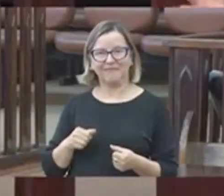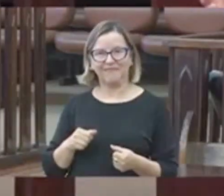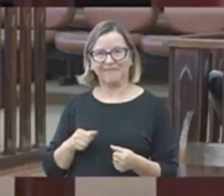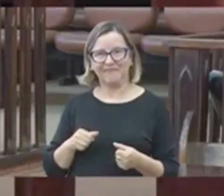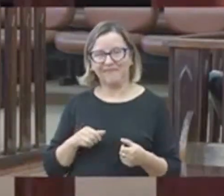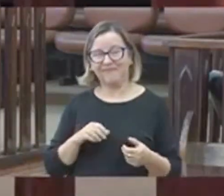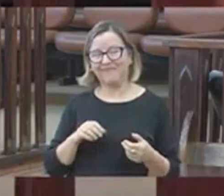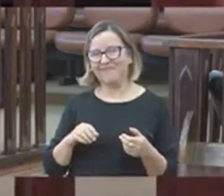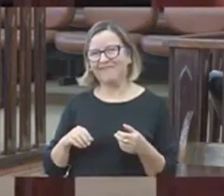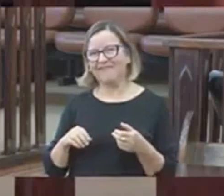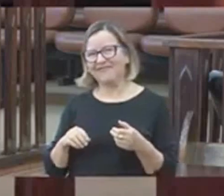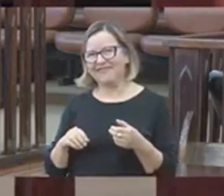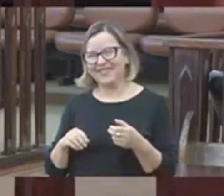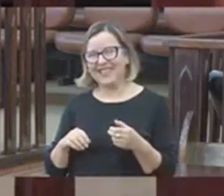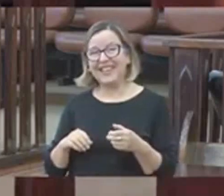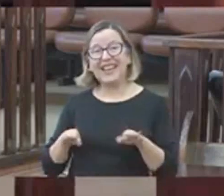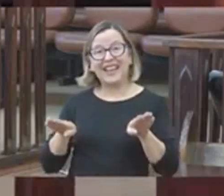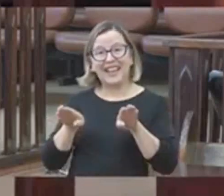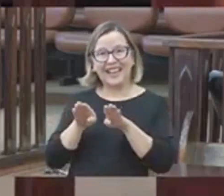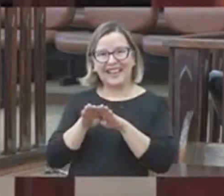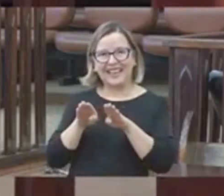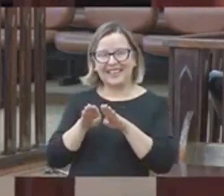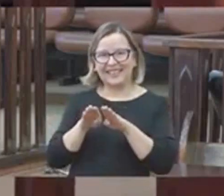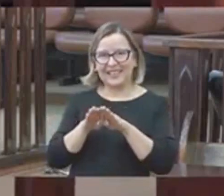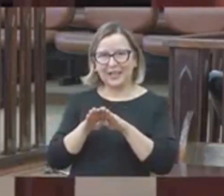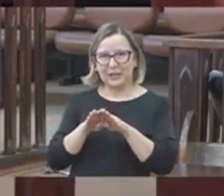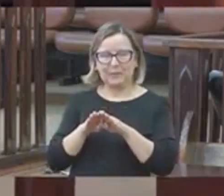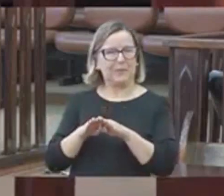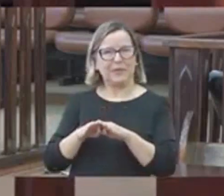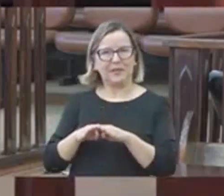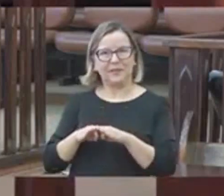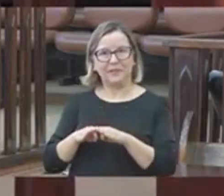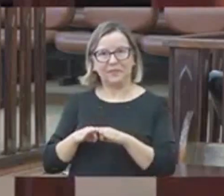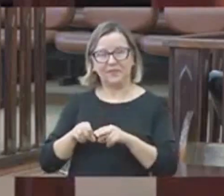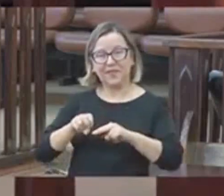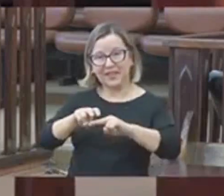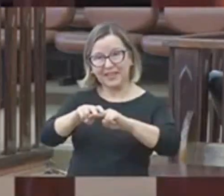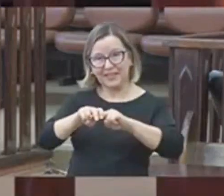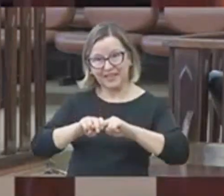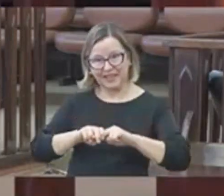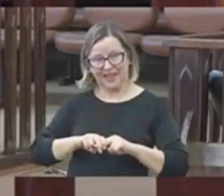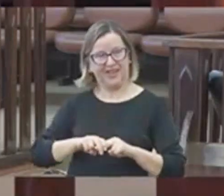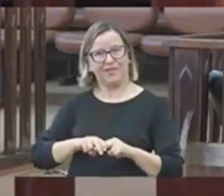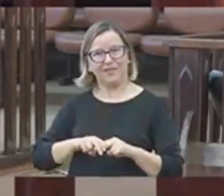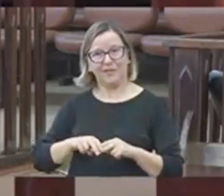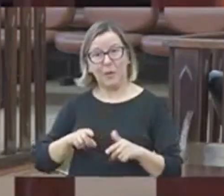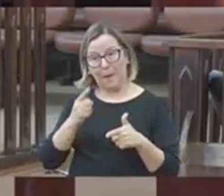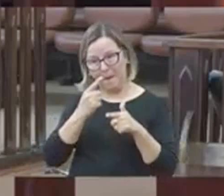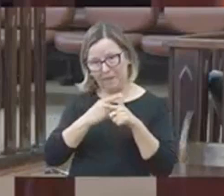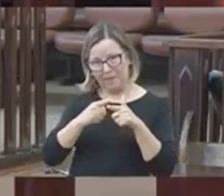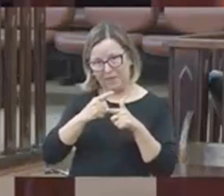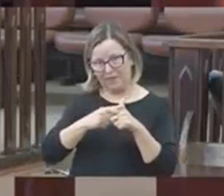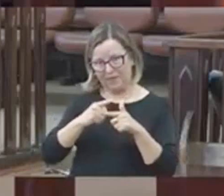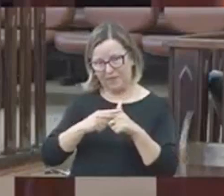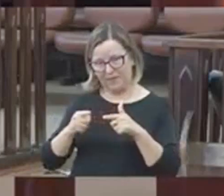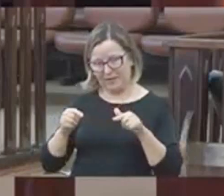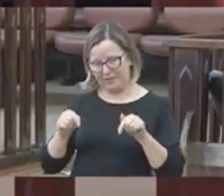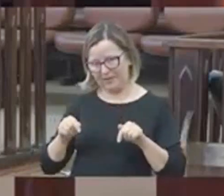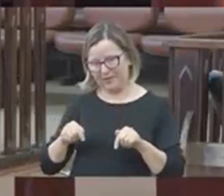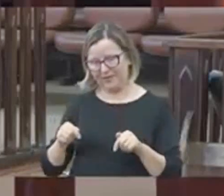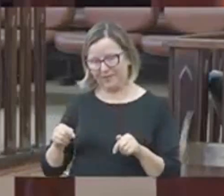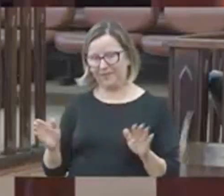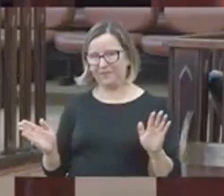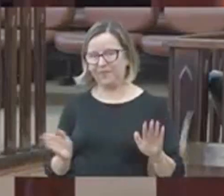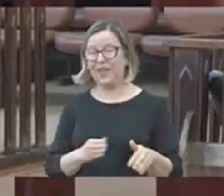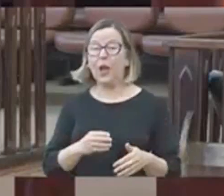seu ecossistema. O pecado causou a morte em todos os âmbitos da